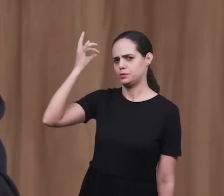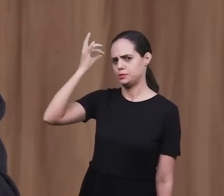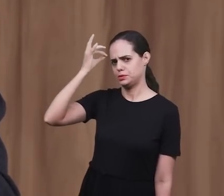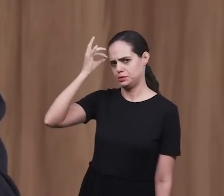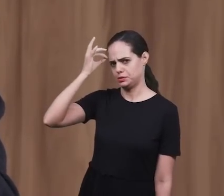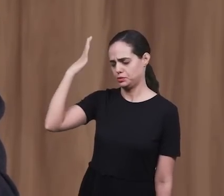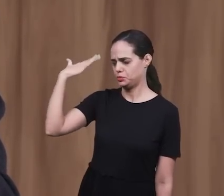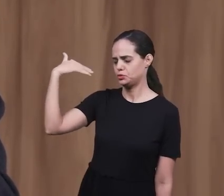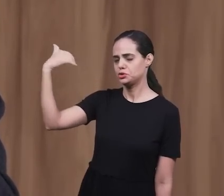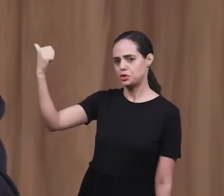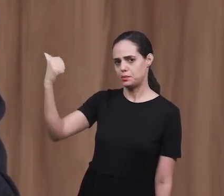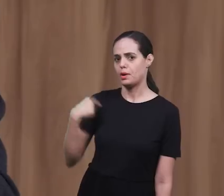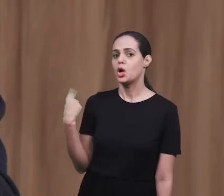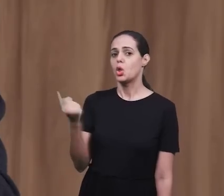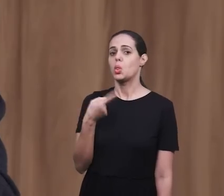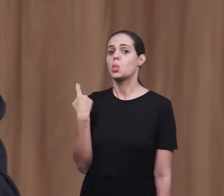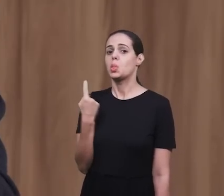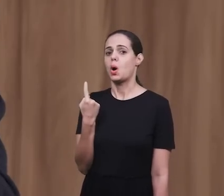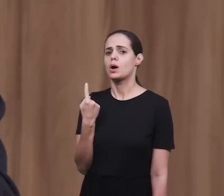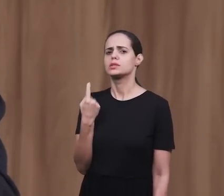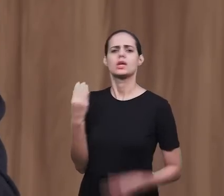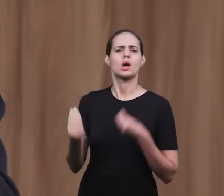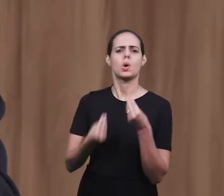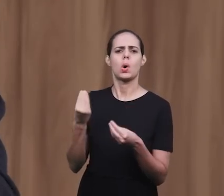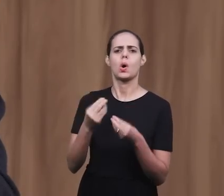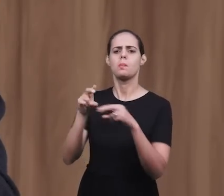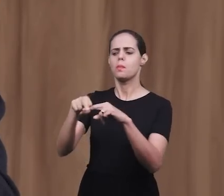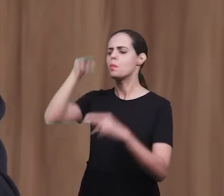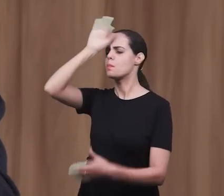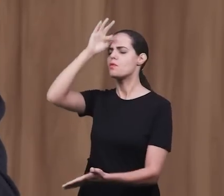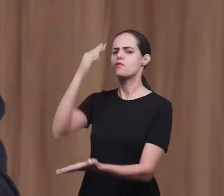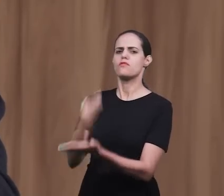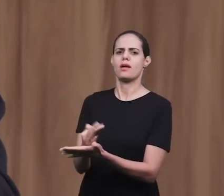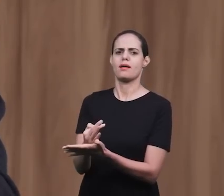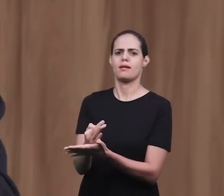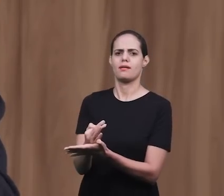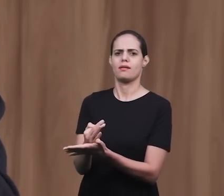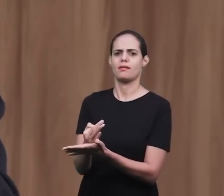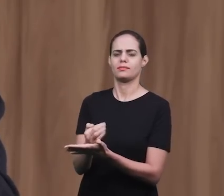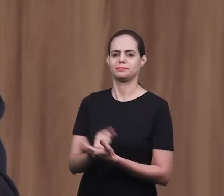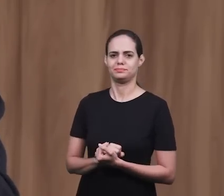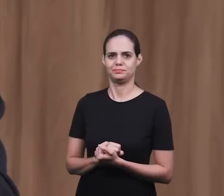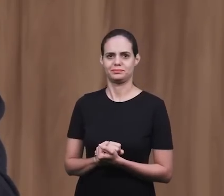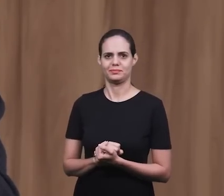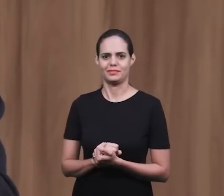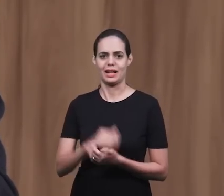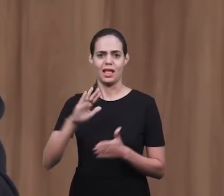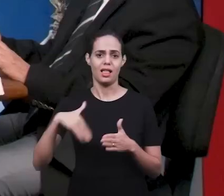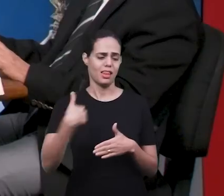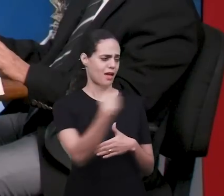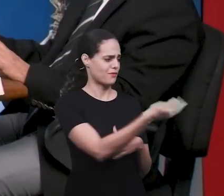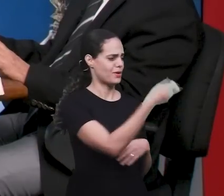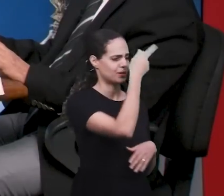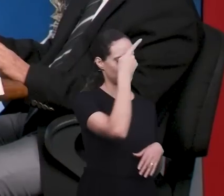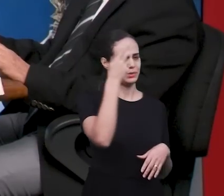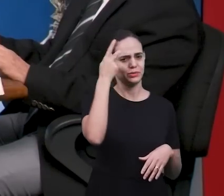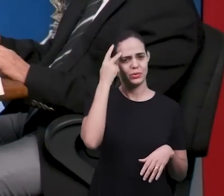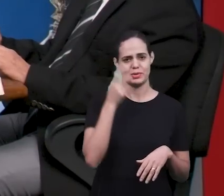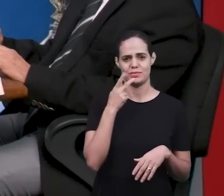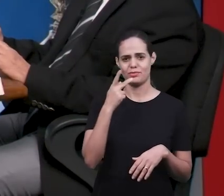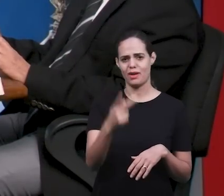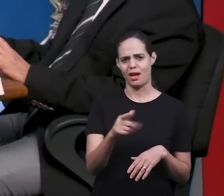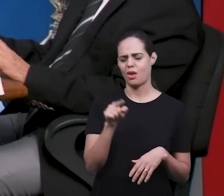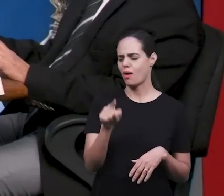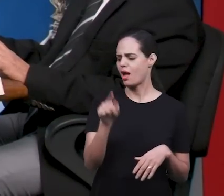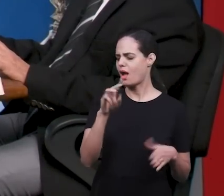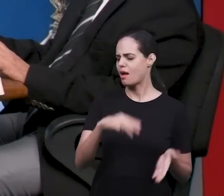pastores por fé. Lá fora se chama muito de voluntariado, né? Isso. Nós somos voluntários, ou seja,